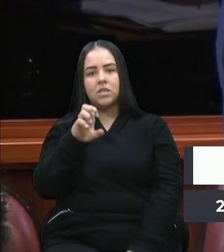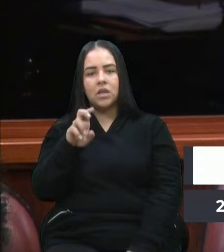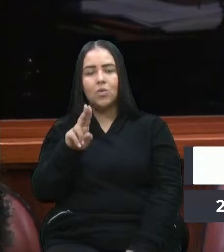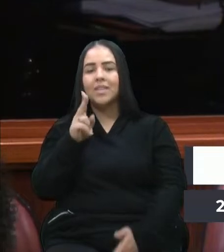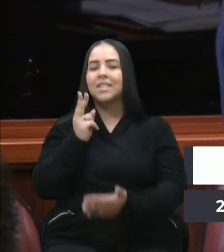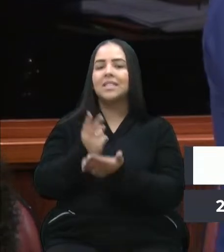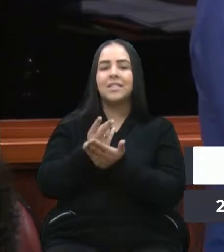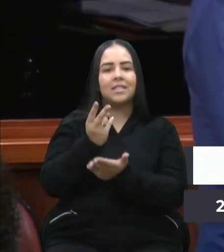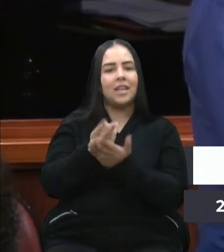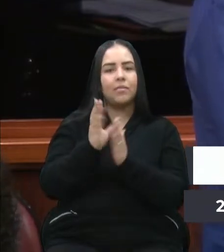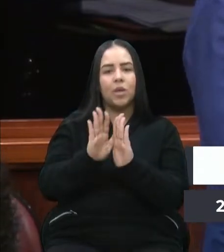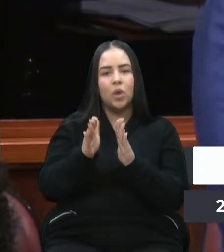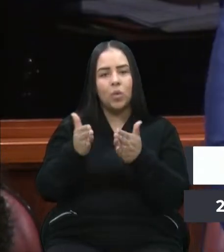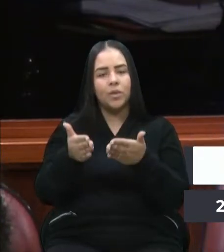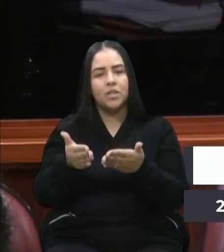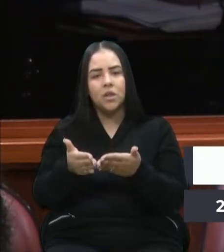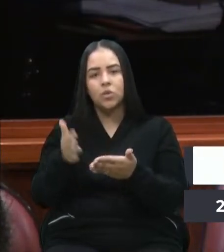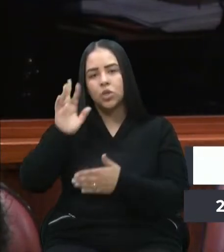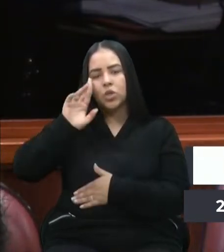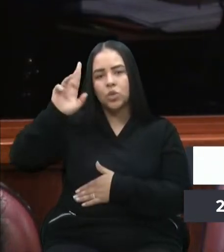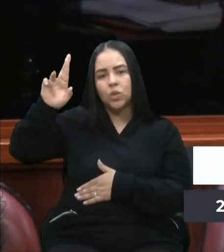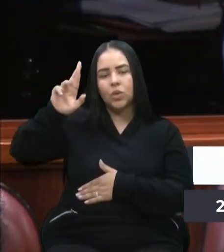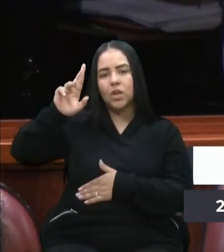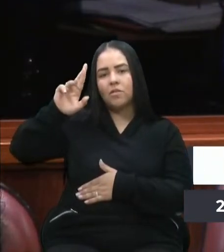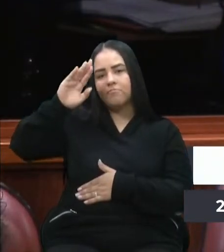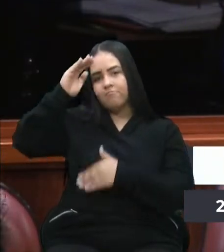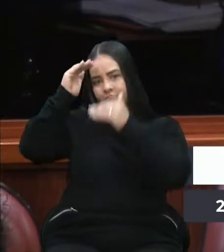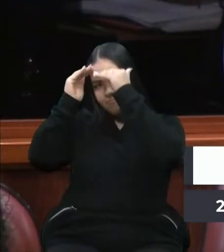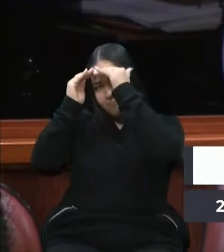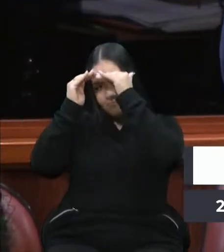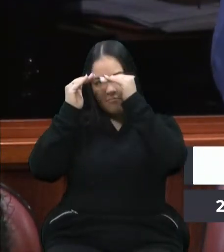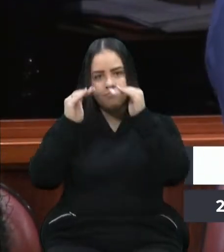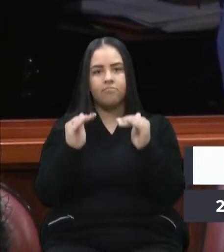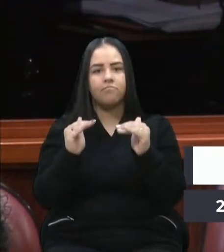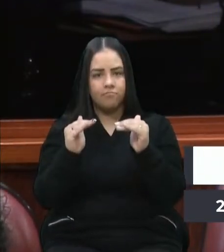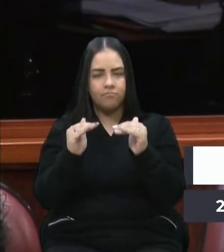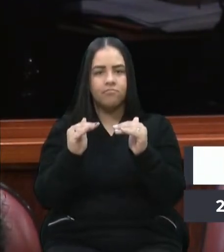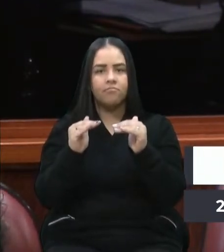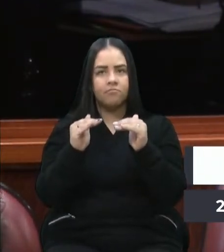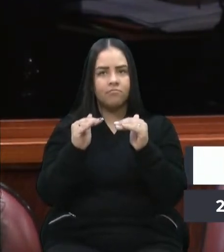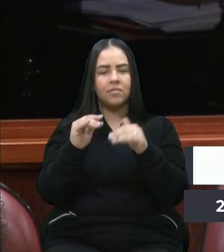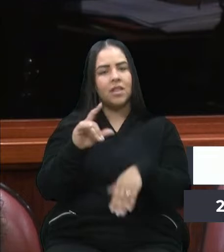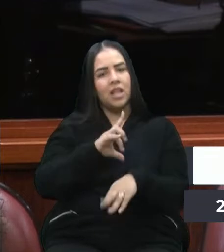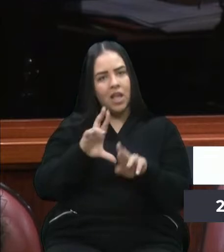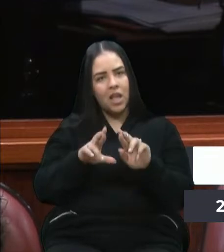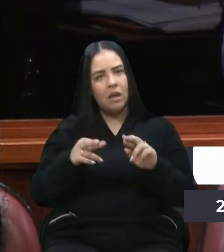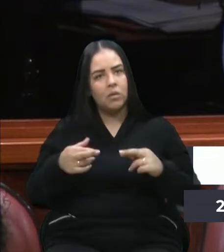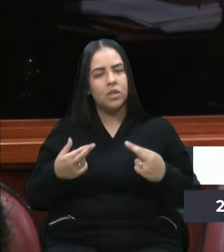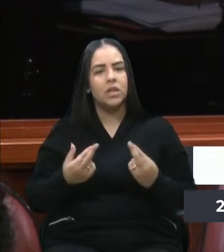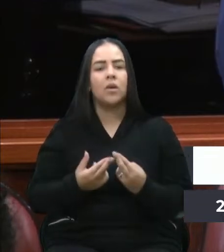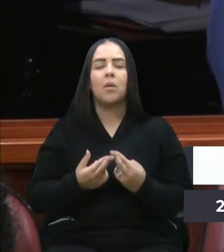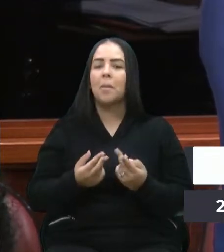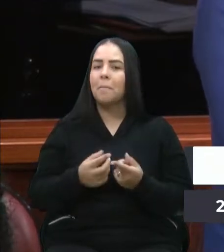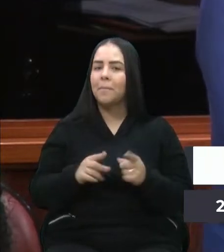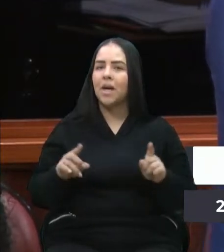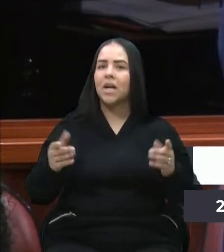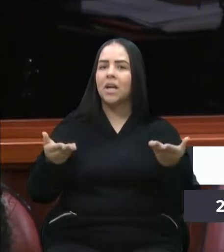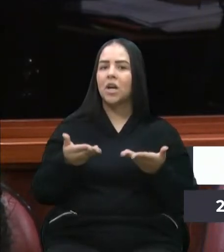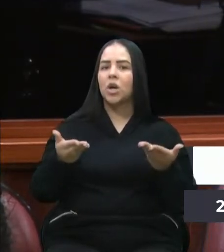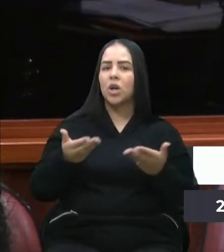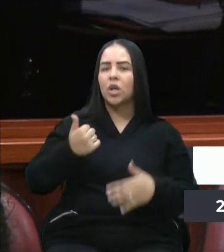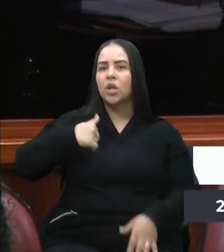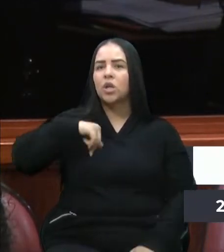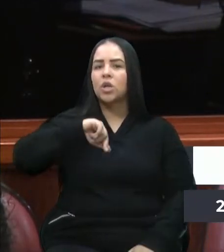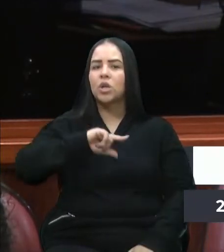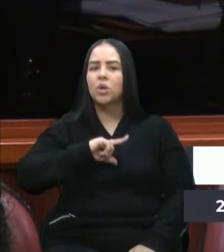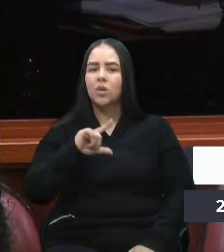Sempre a comissão de diretores foi respeitada, teve reunião, foi considerada. Agora que nós temos